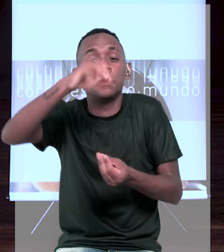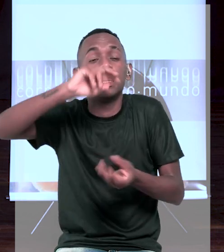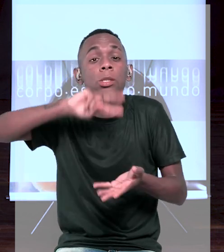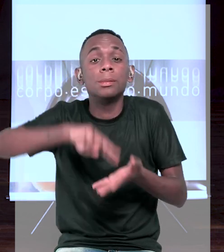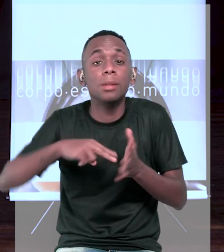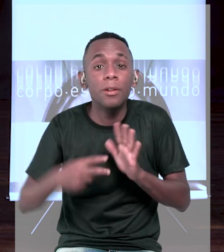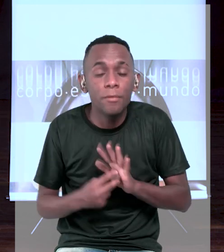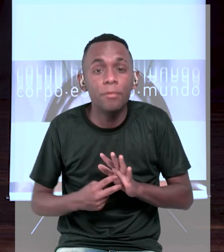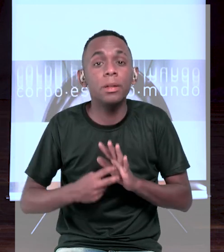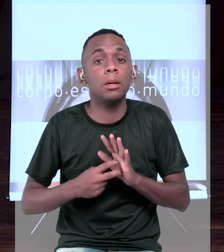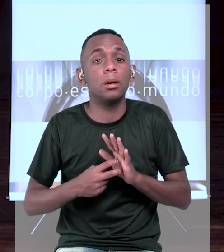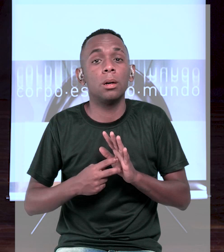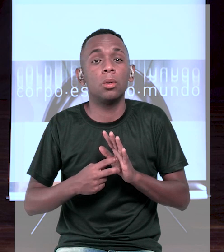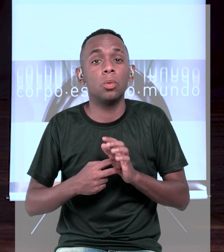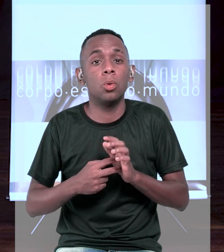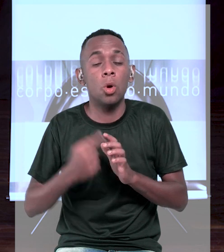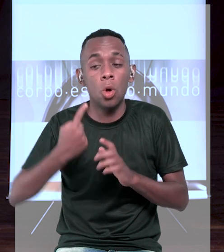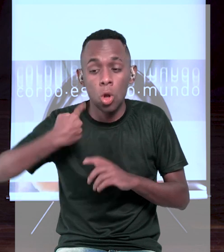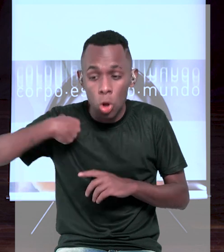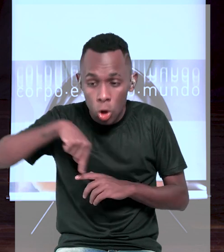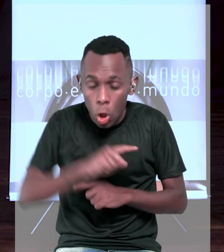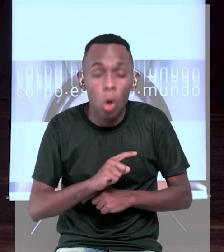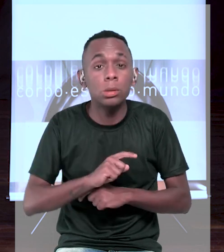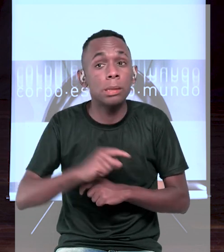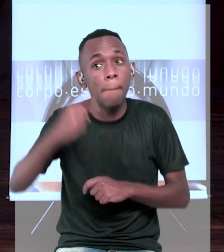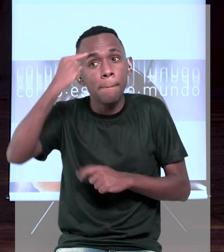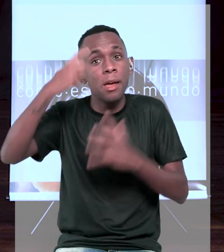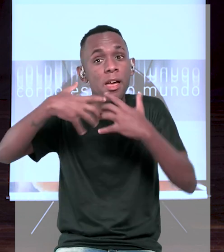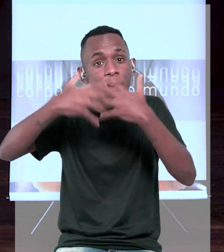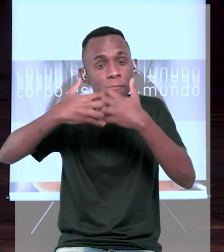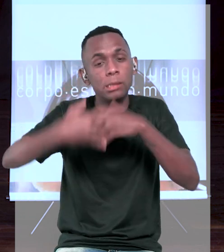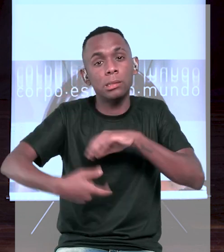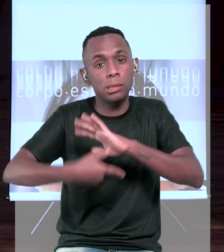leva a pensar sobre o agir.